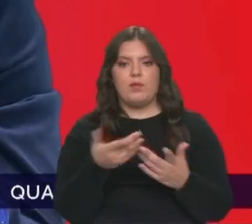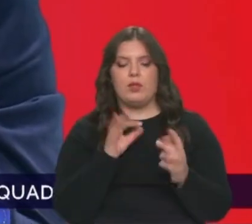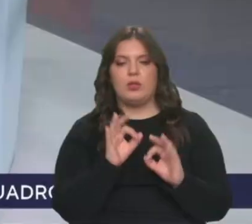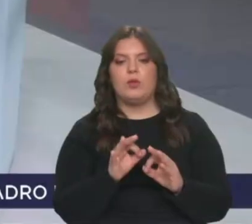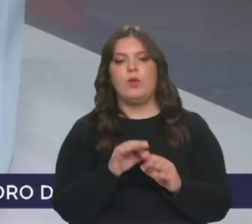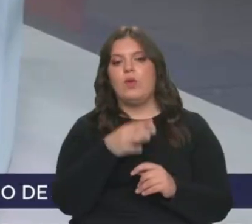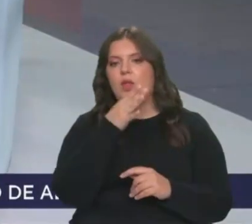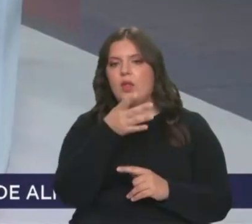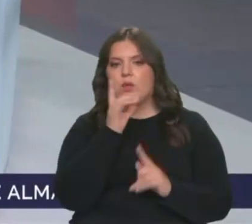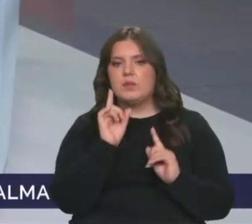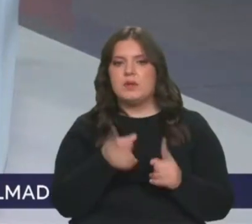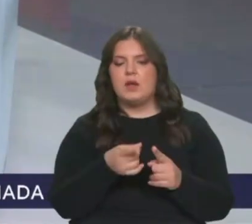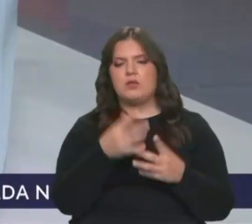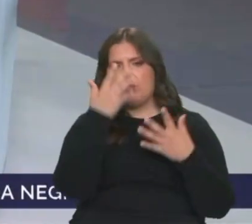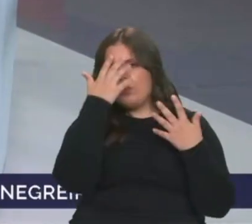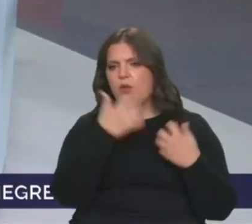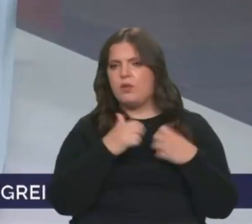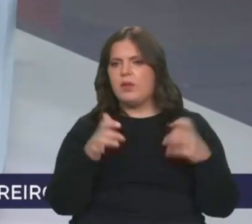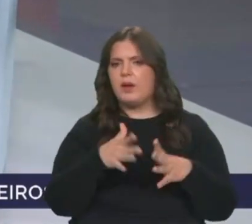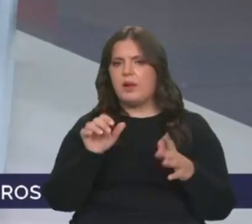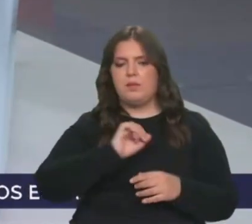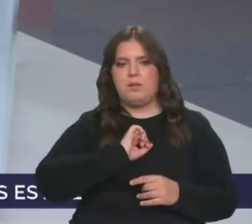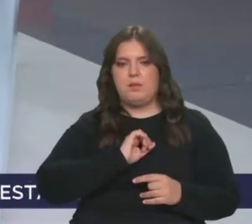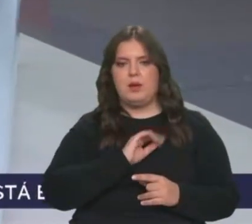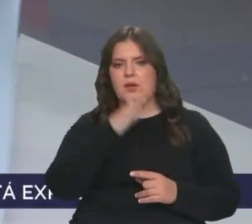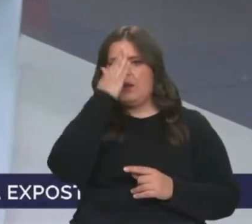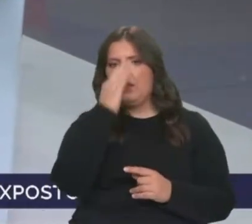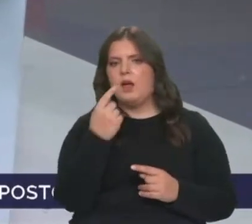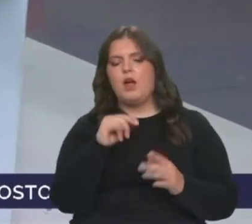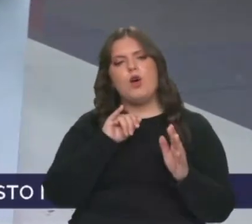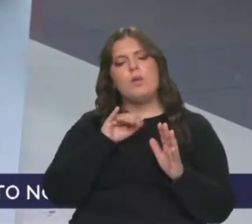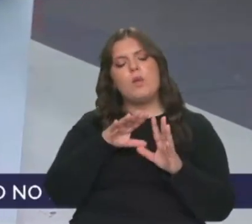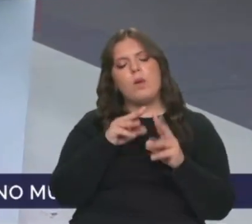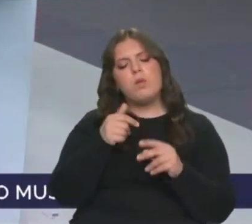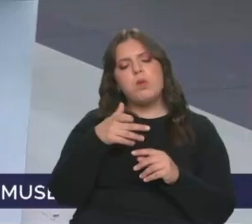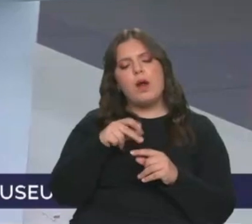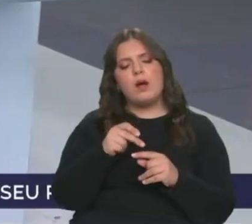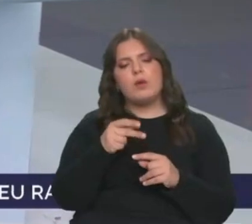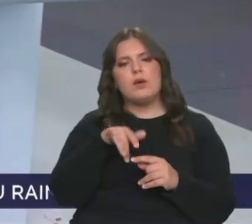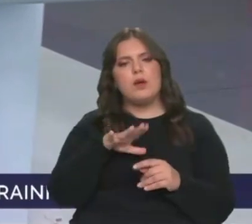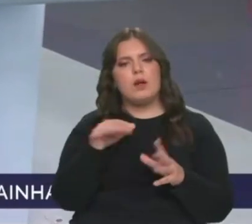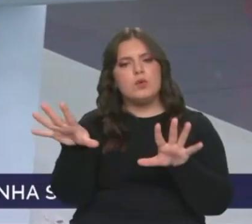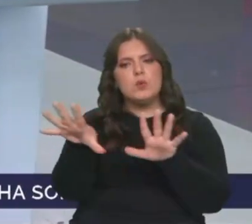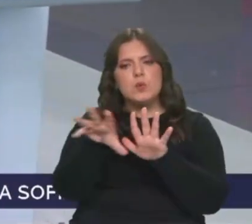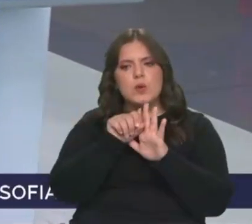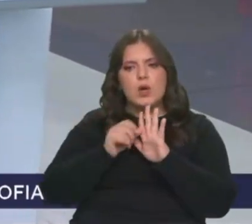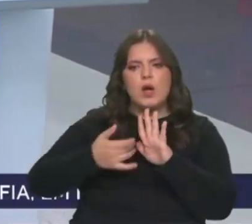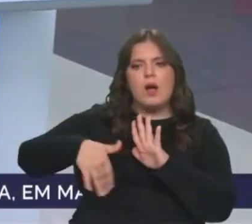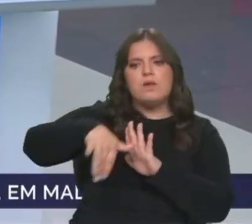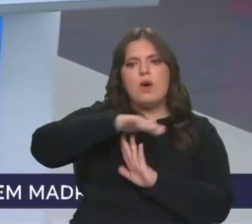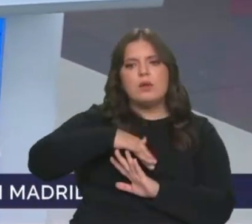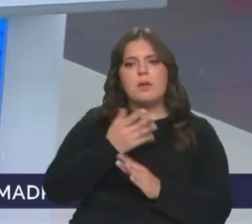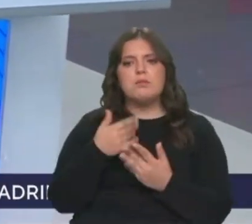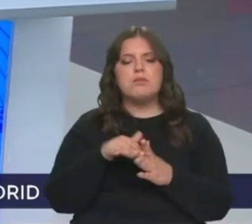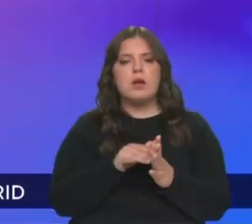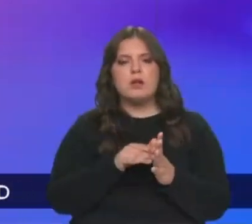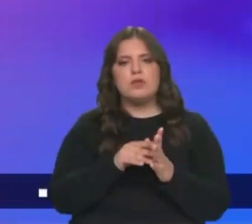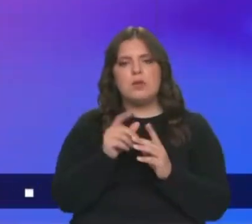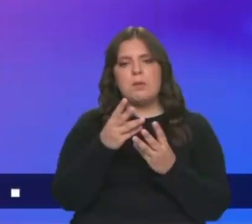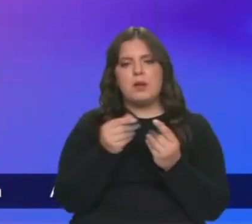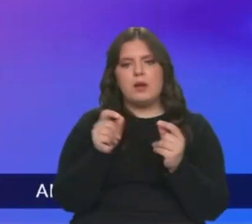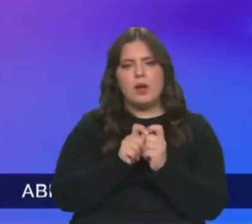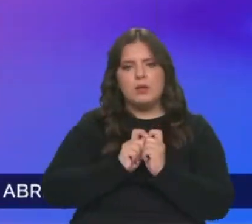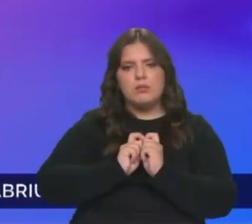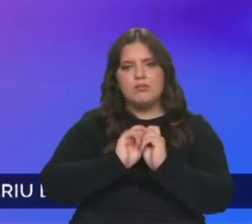confesso que vamos começar aqui com uma dúvida muito grande minha, porque temos essa ideia de que os buracos negros absorvem tudo à volta, mas parece que também injetam material